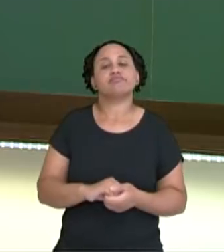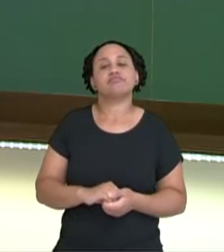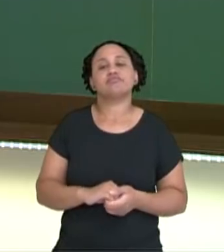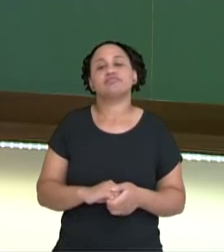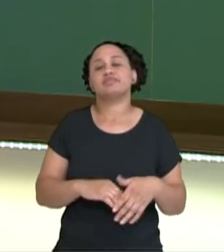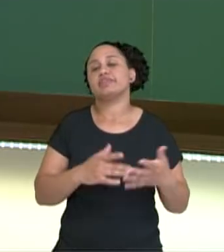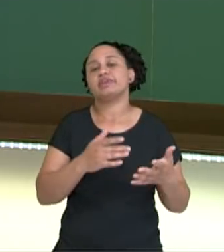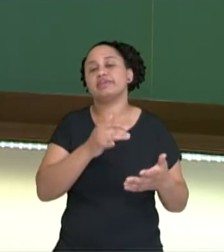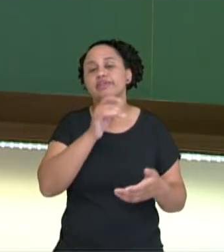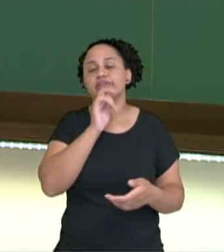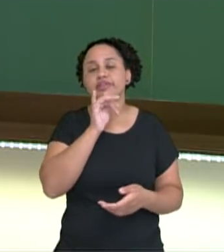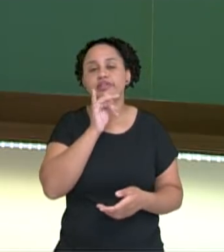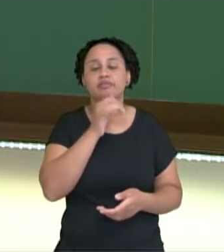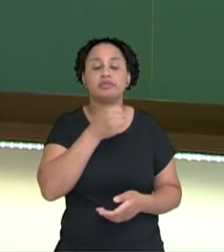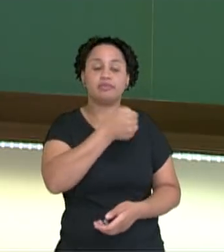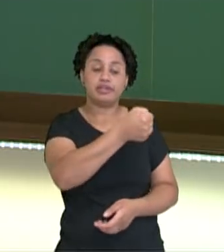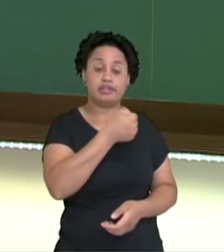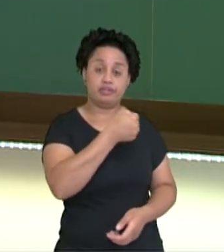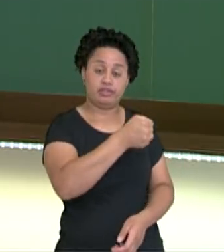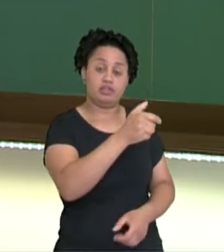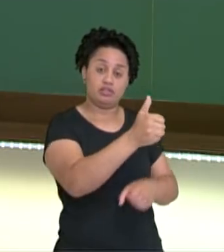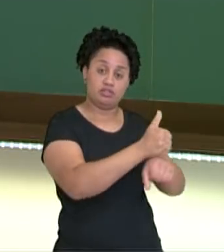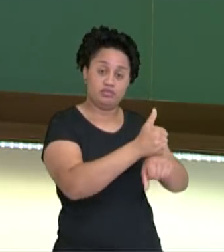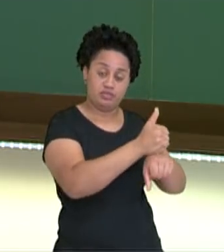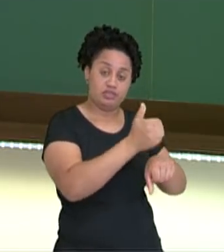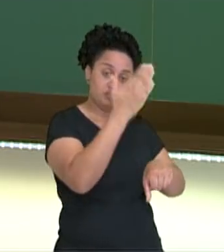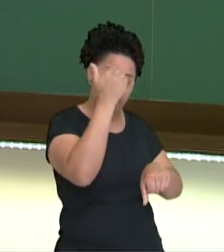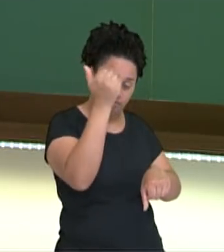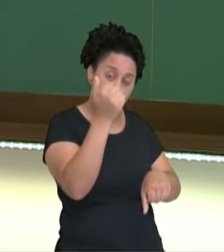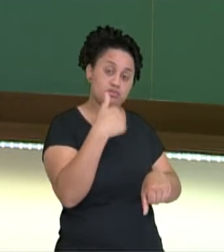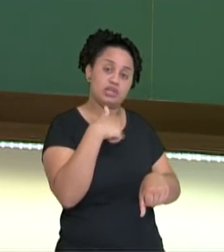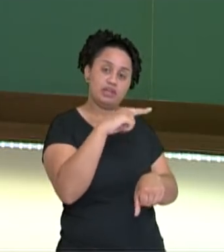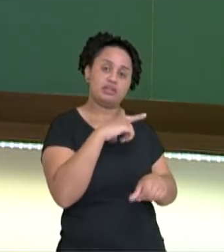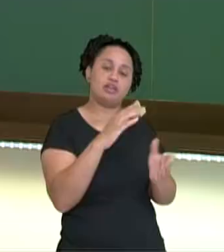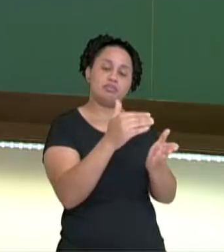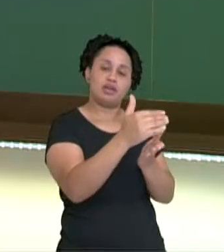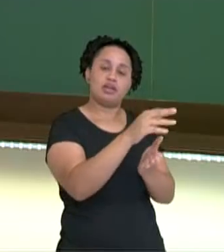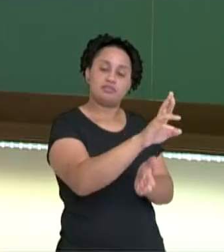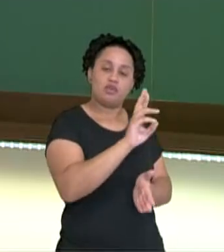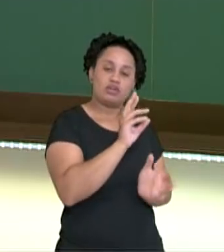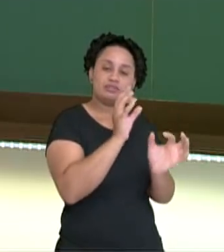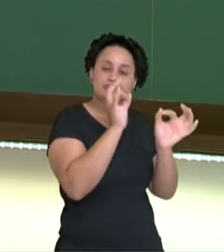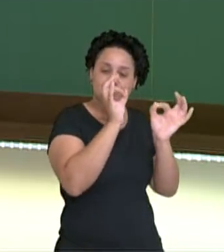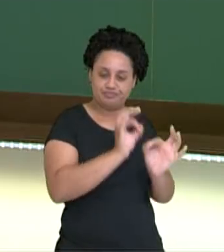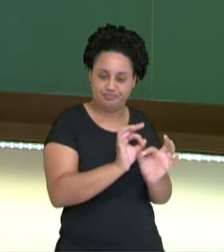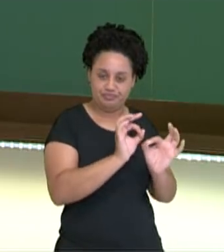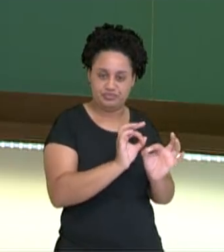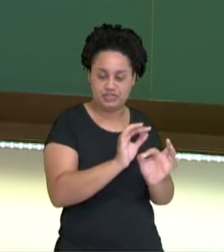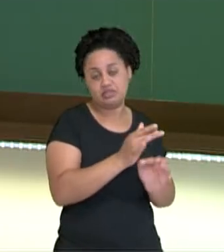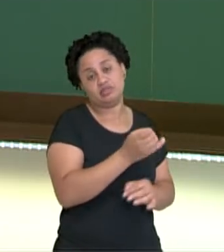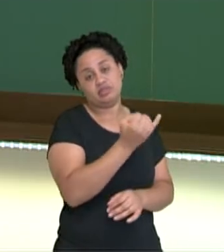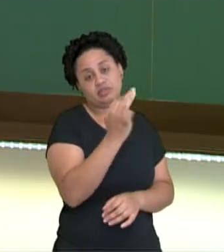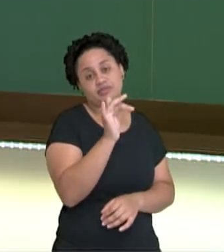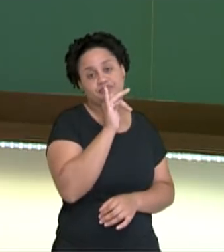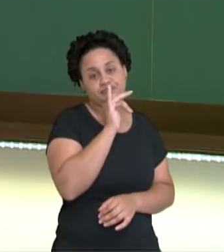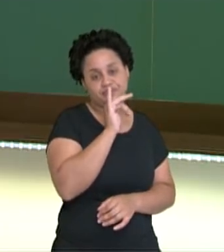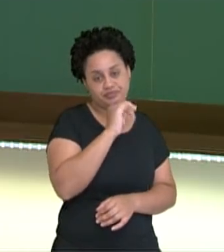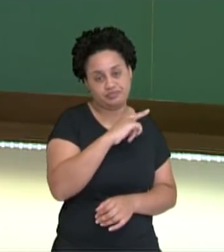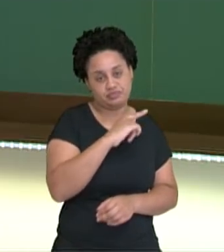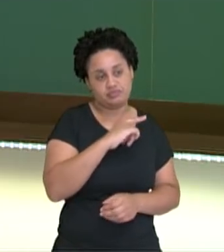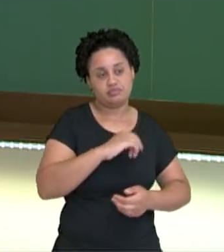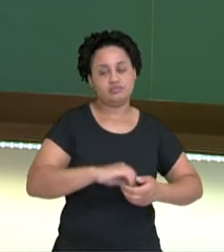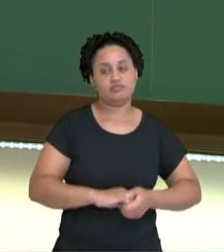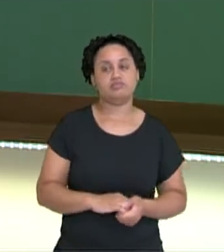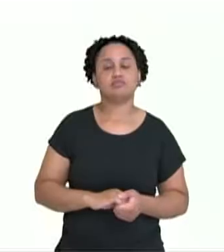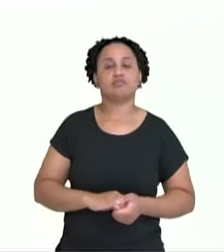por exemplo, de uma entrevista com uma pessoa renomada, você vai ter ali um dado fidedigno, beleza? Então, são exemplos. Cada